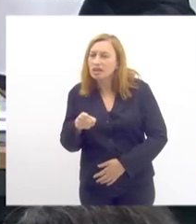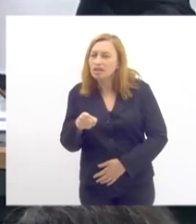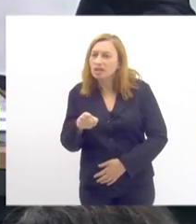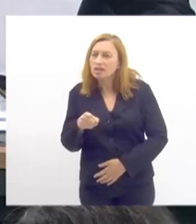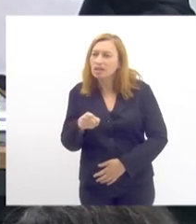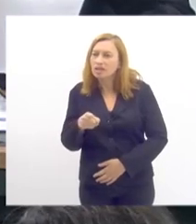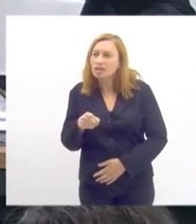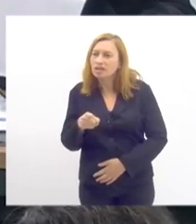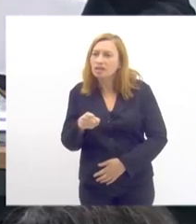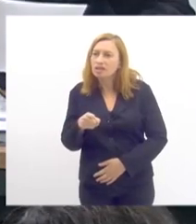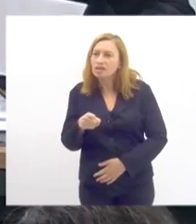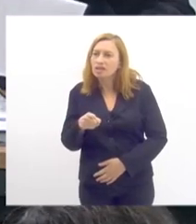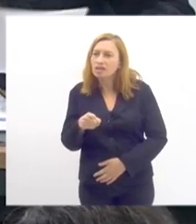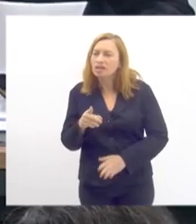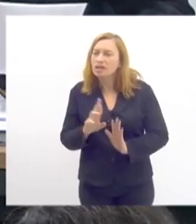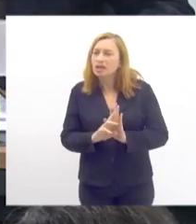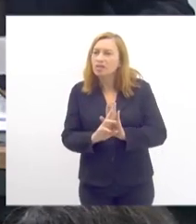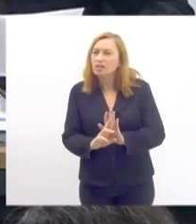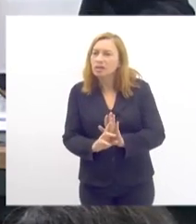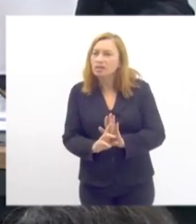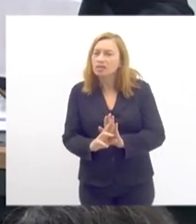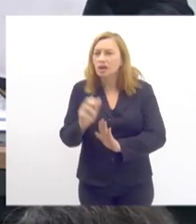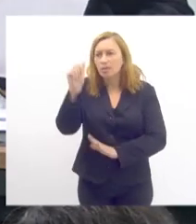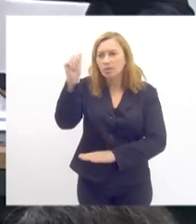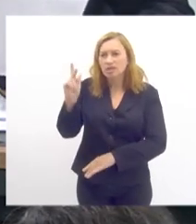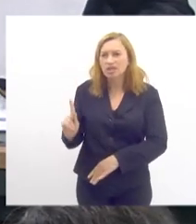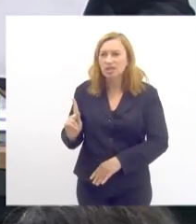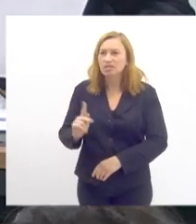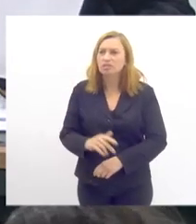senhora Neide? Representando os aposentados.